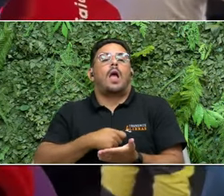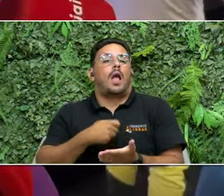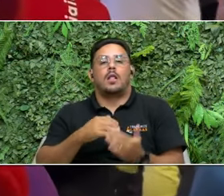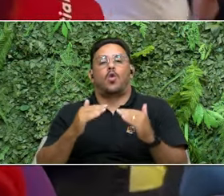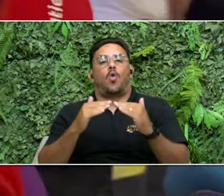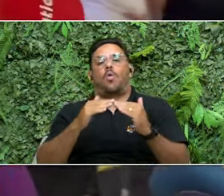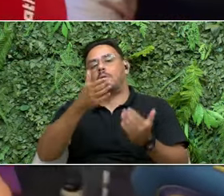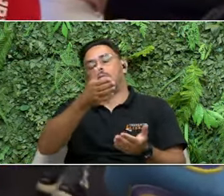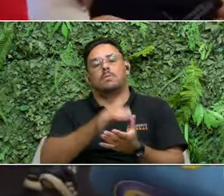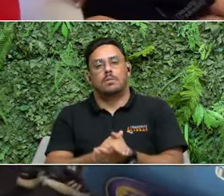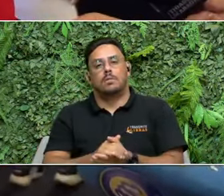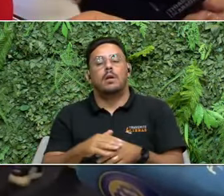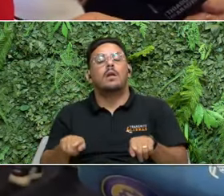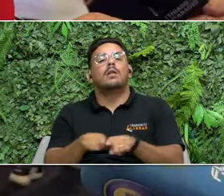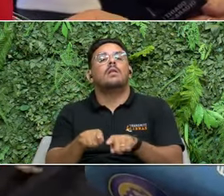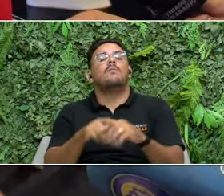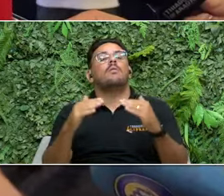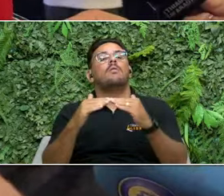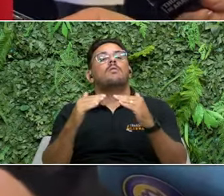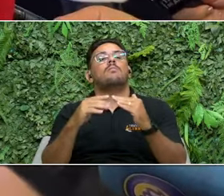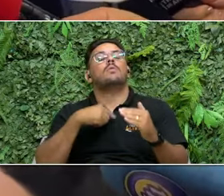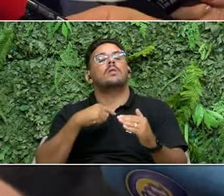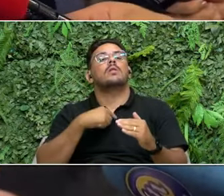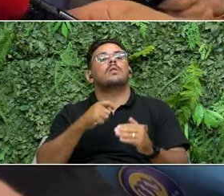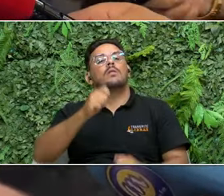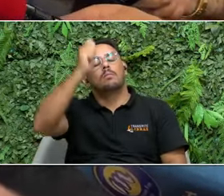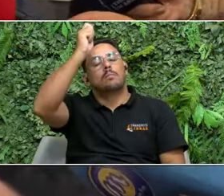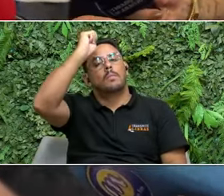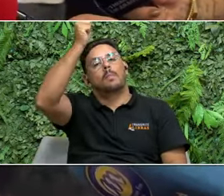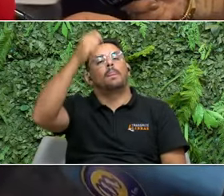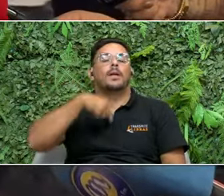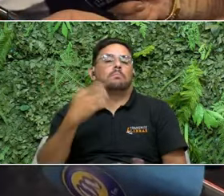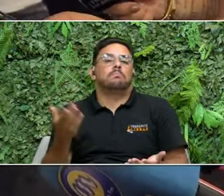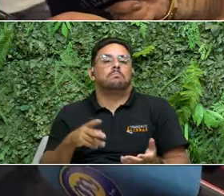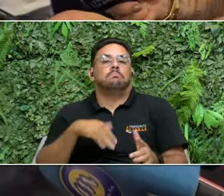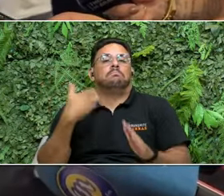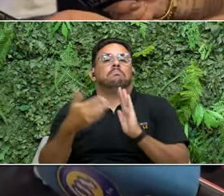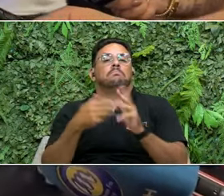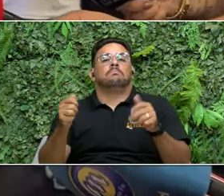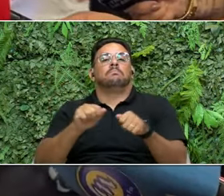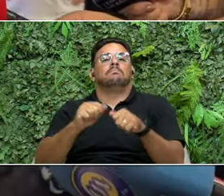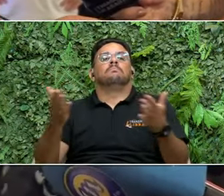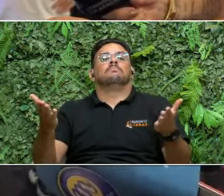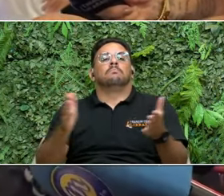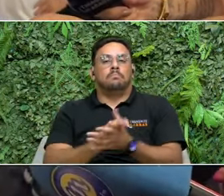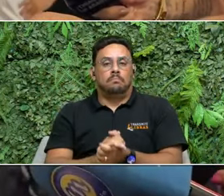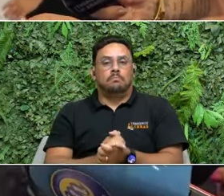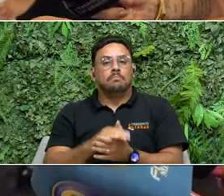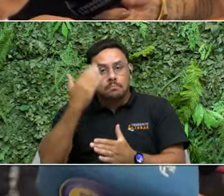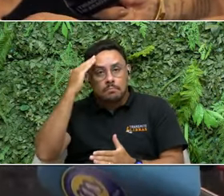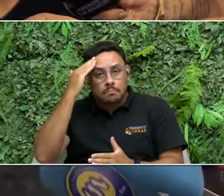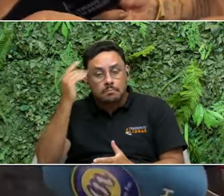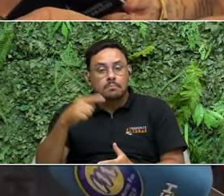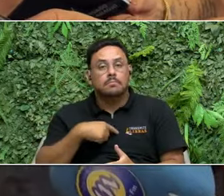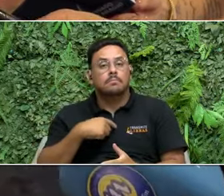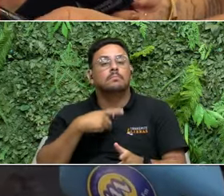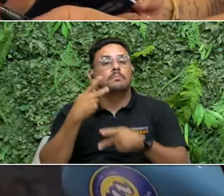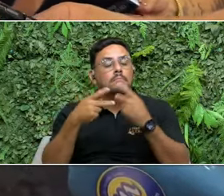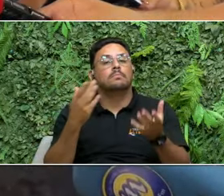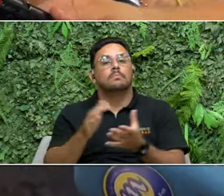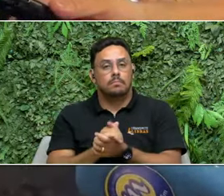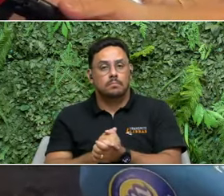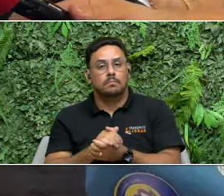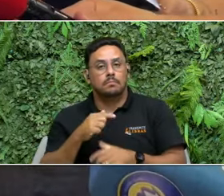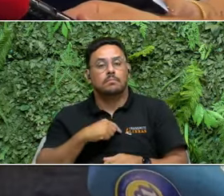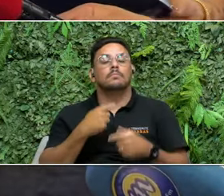tampouco ele é obrigado a me dar cartão amarelo cara você for concordar com tudo que o árbitro faz entendeu cara Eu que nem eu falo para eles